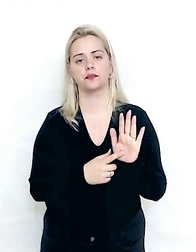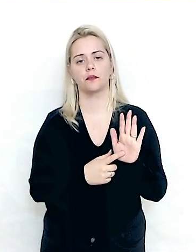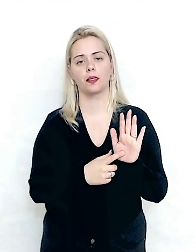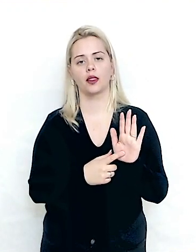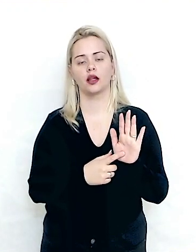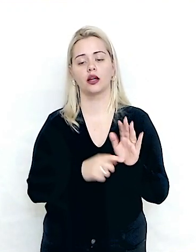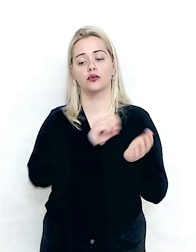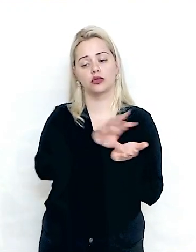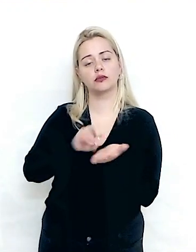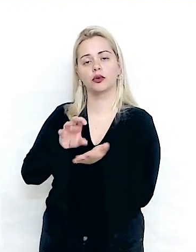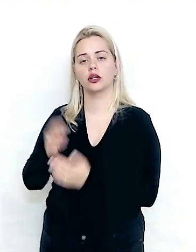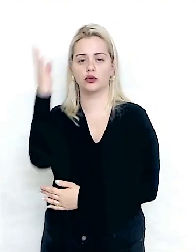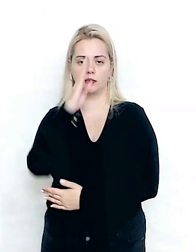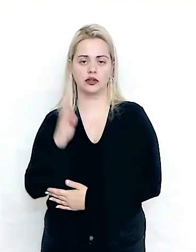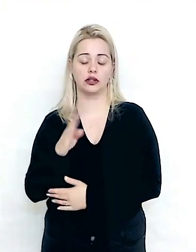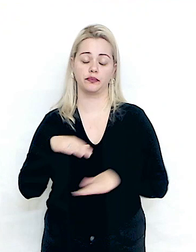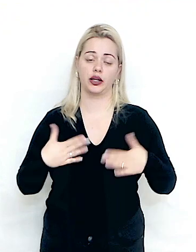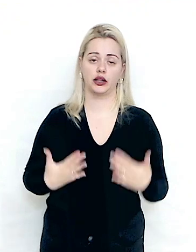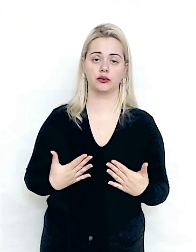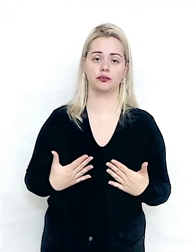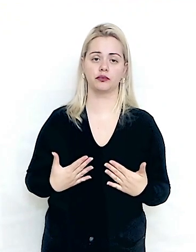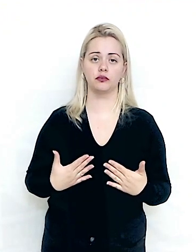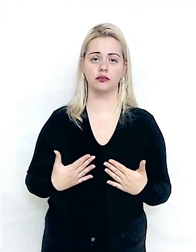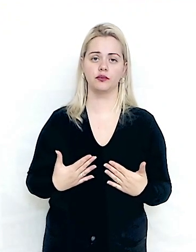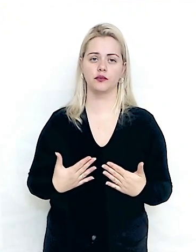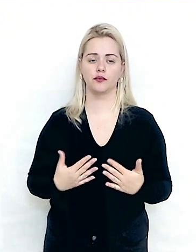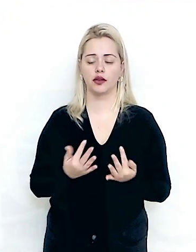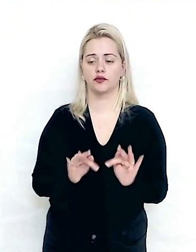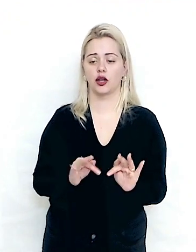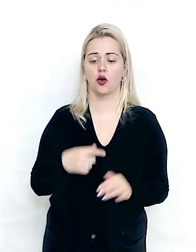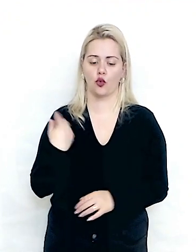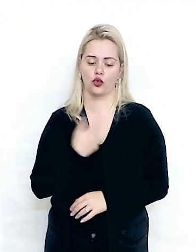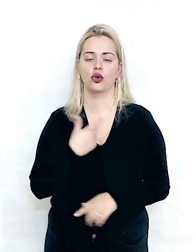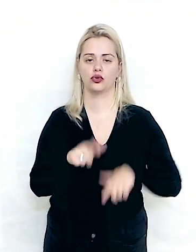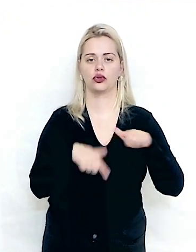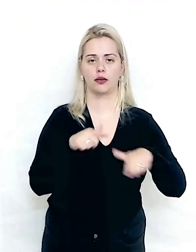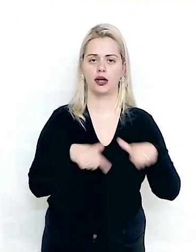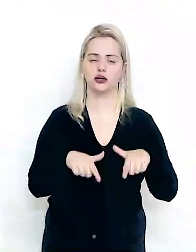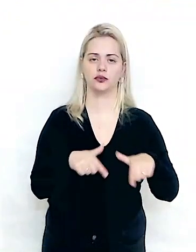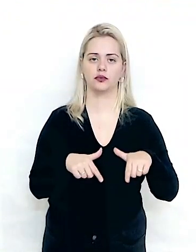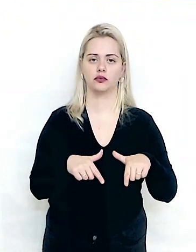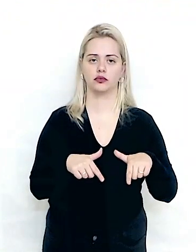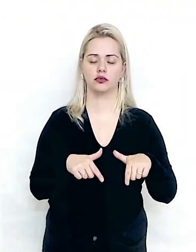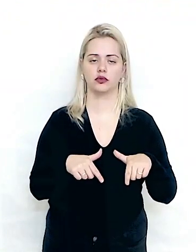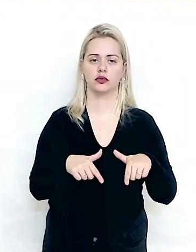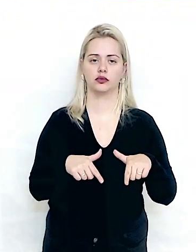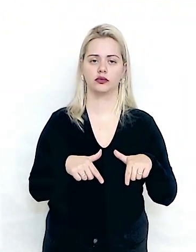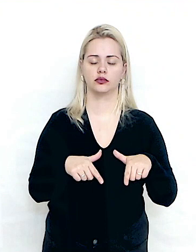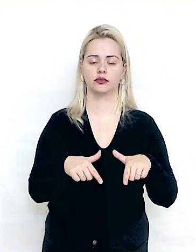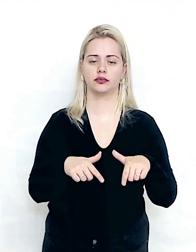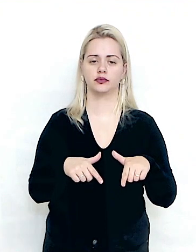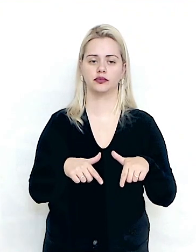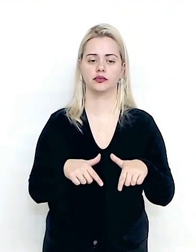dos exportadores brasileiros. Então, enfim, o nosso trabalho, portanto, ele